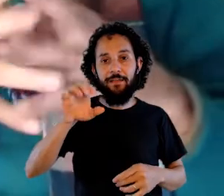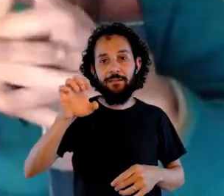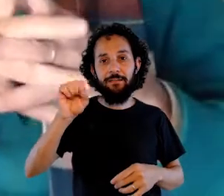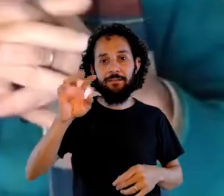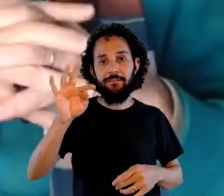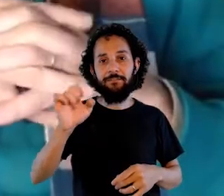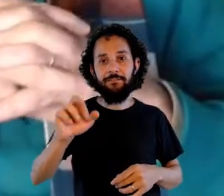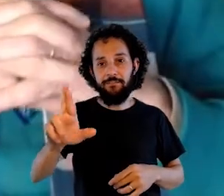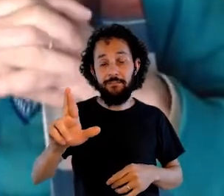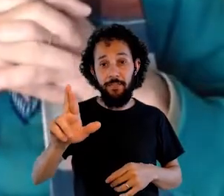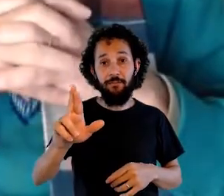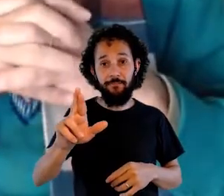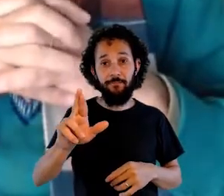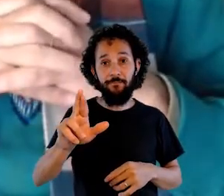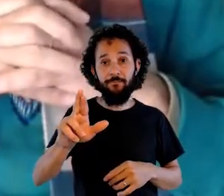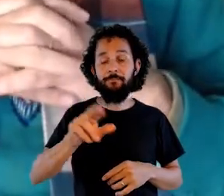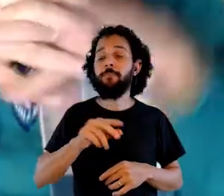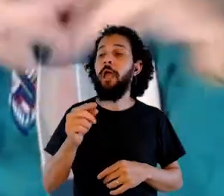em casa,